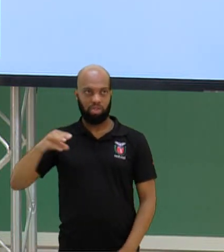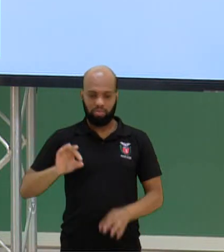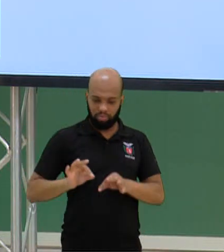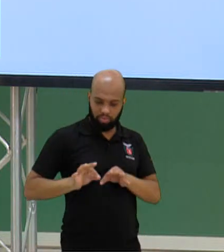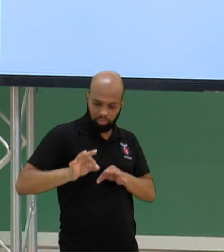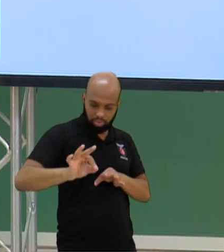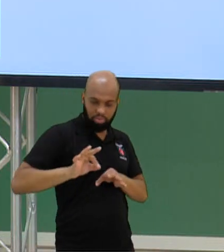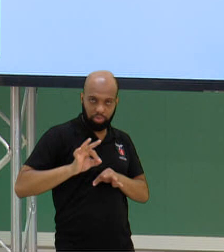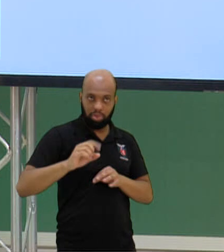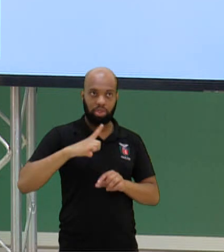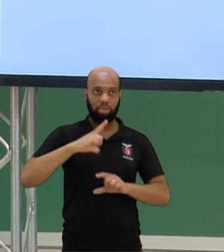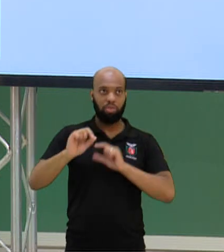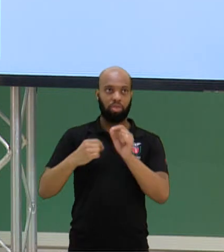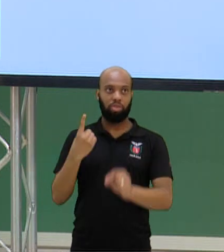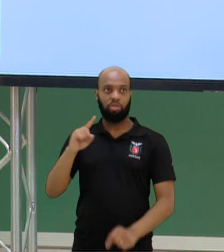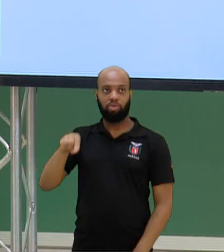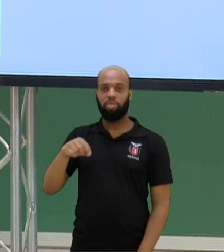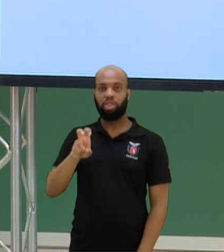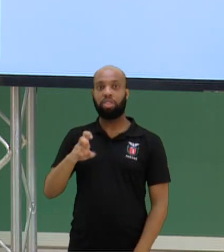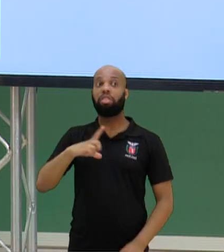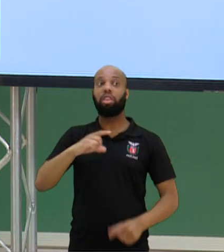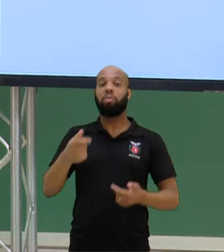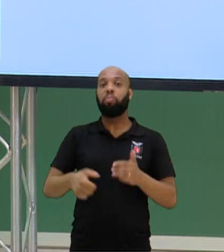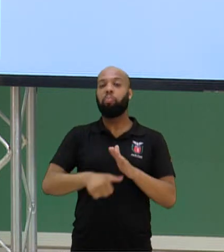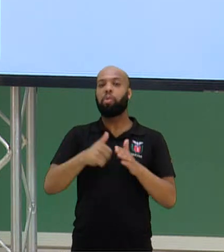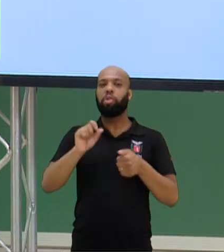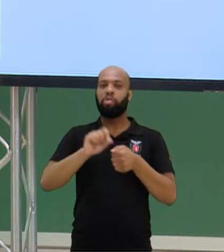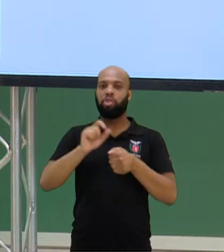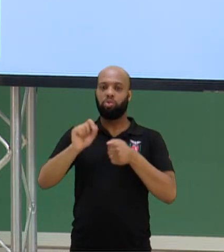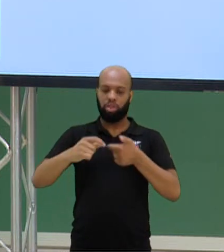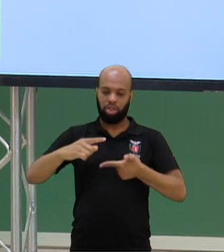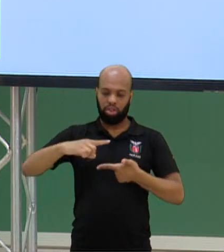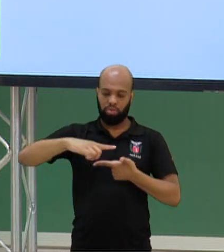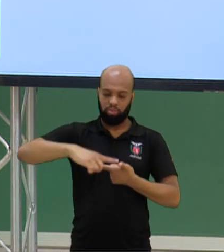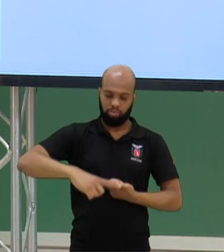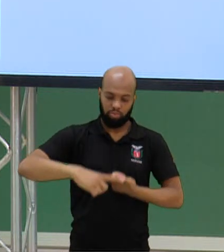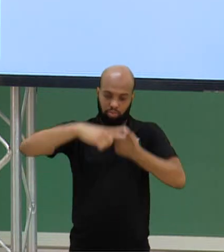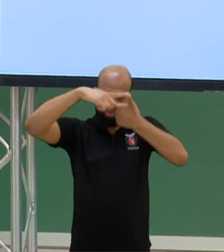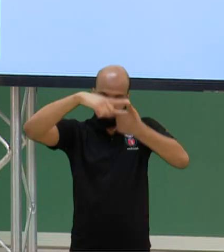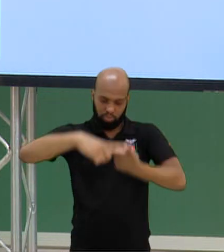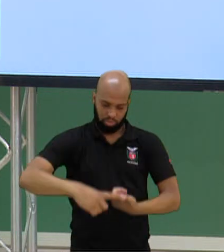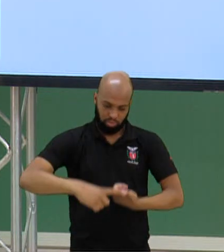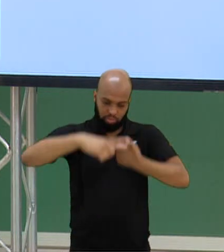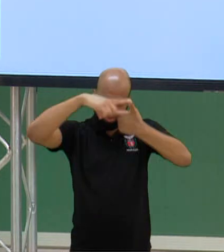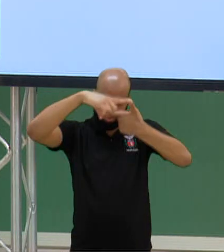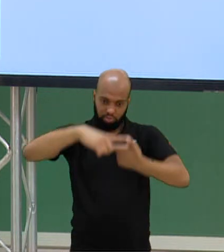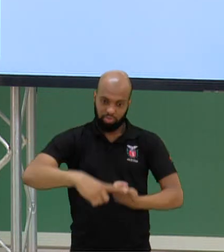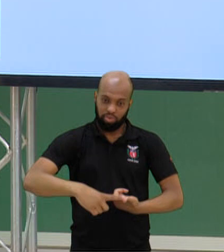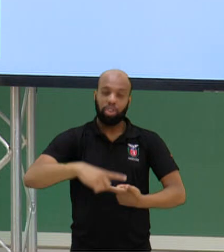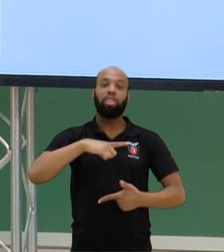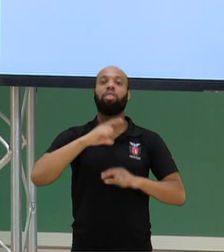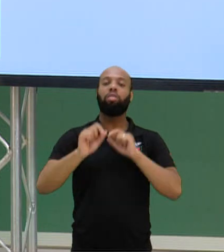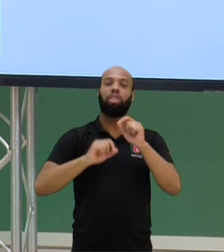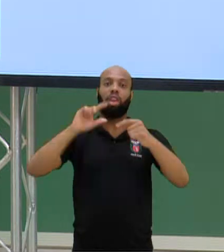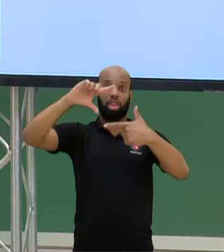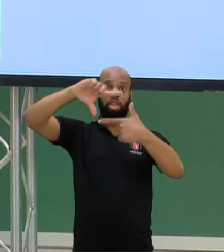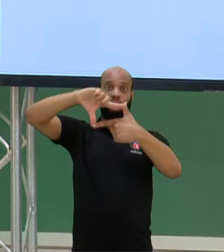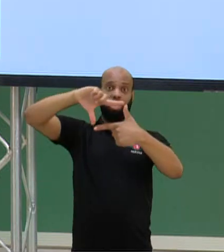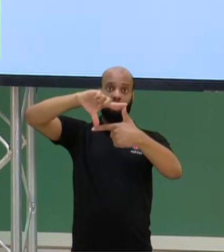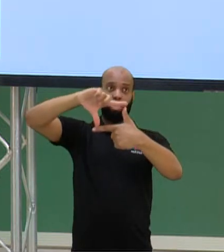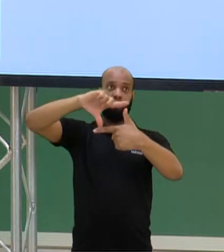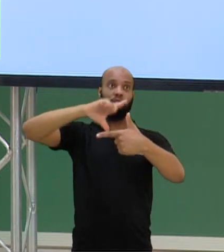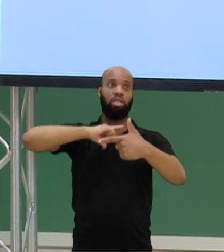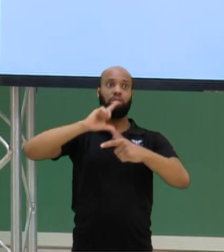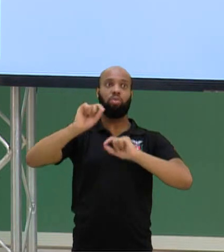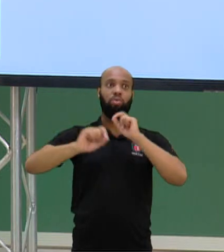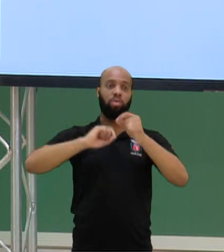calculo a área da base. Quem que é a minha base, certo? A minha base, eu tenho aqui um retângulo, né? Eu tenho um retângulo com a medida aqui